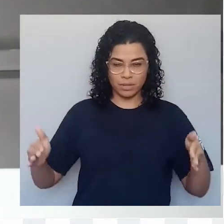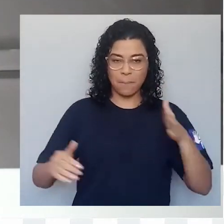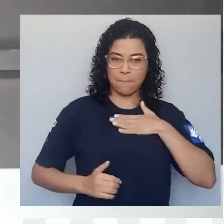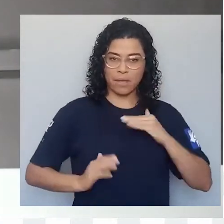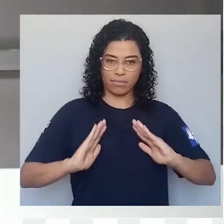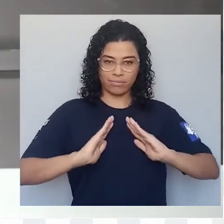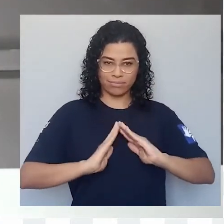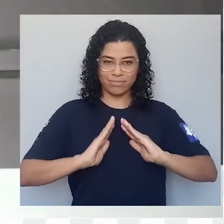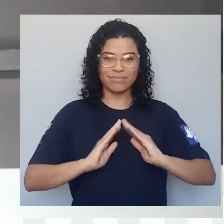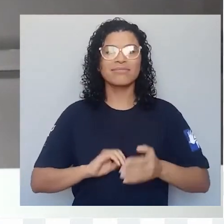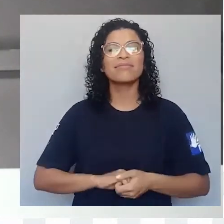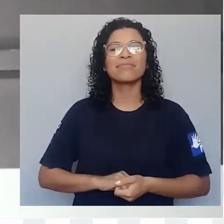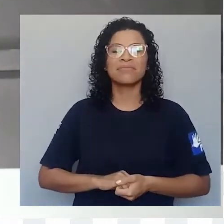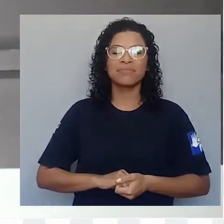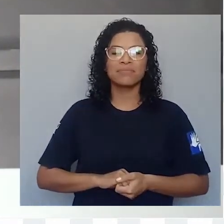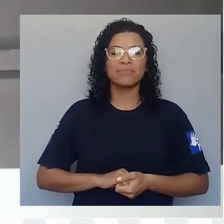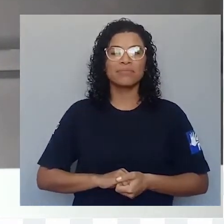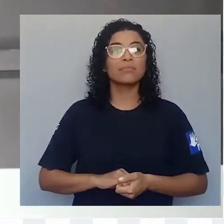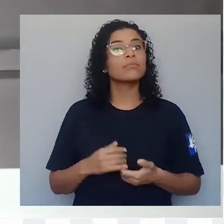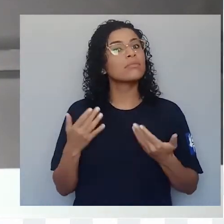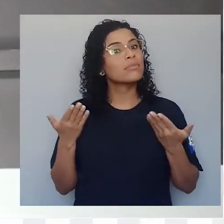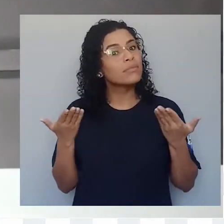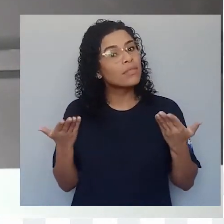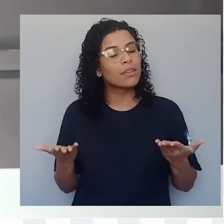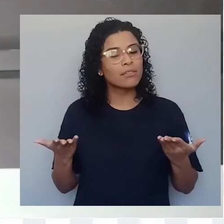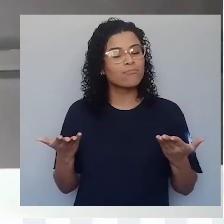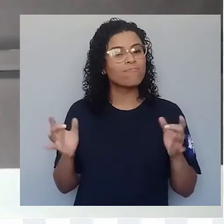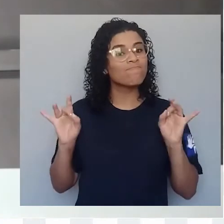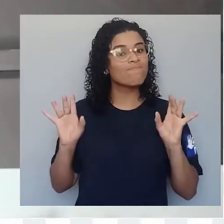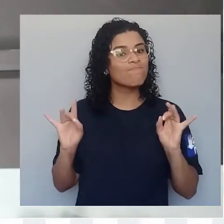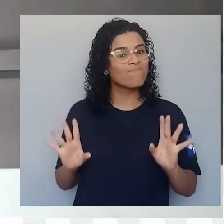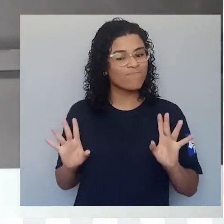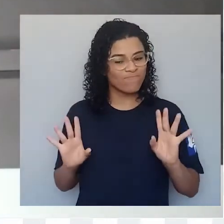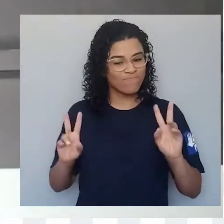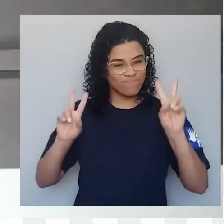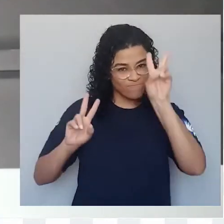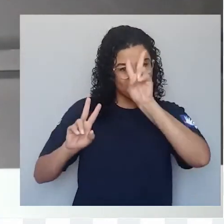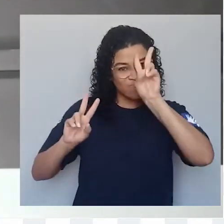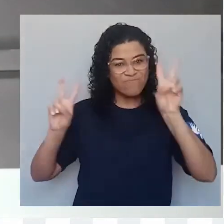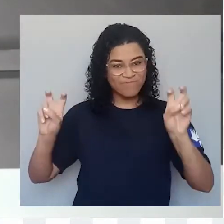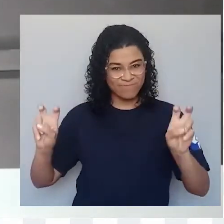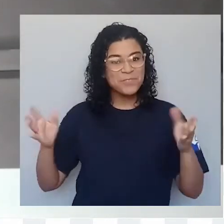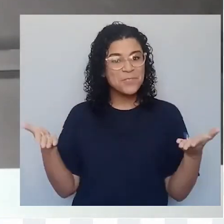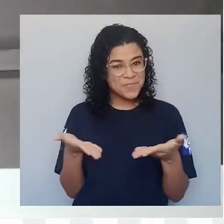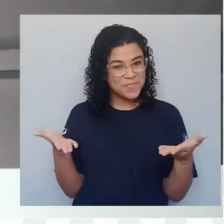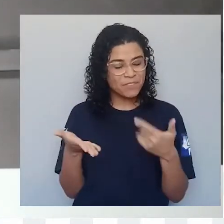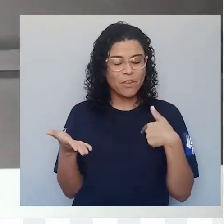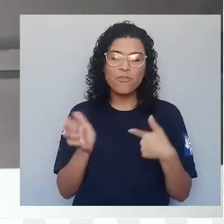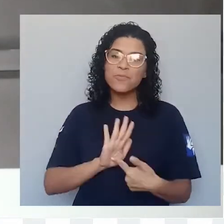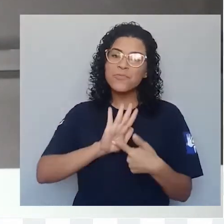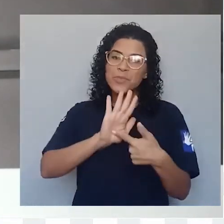mesa que eu tenho aqui em casa. E em homenagem à nossa história de cabeça para